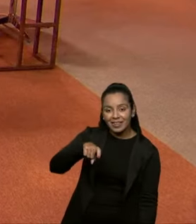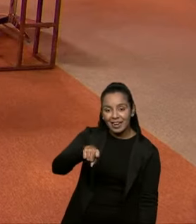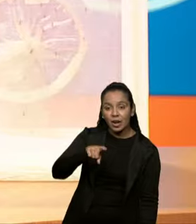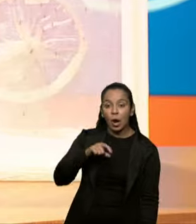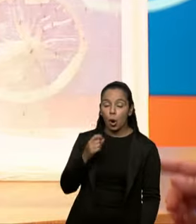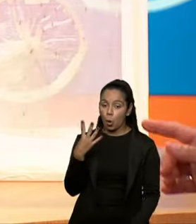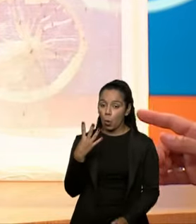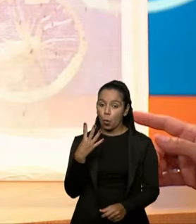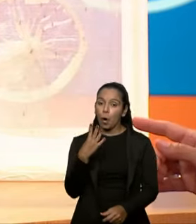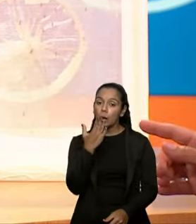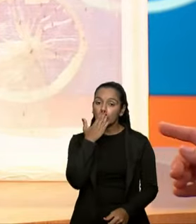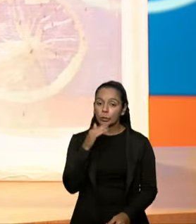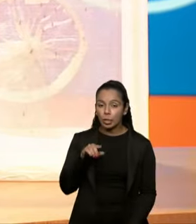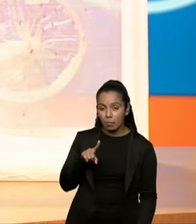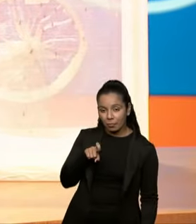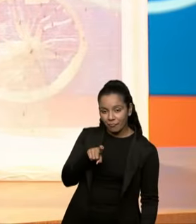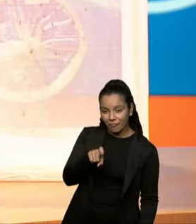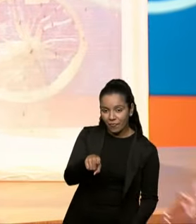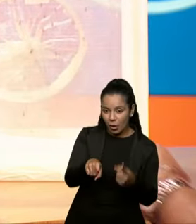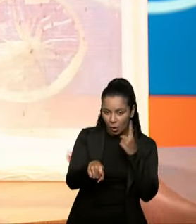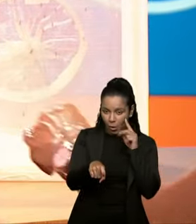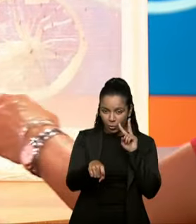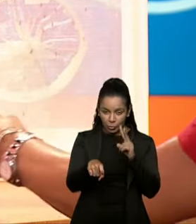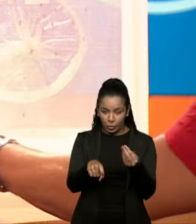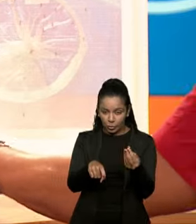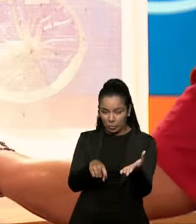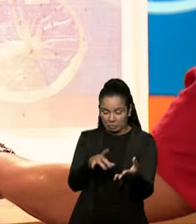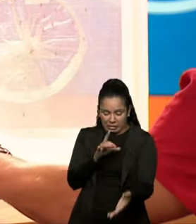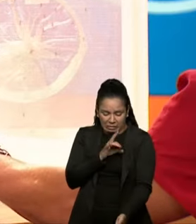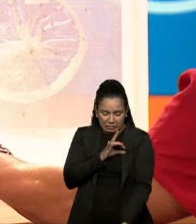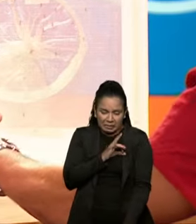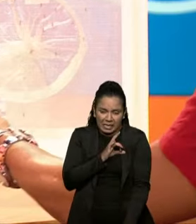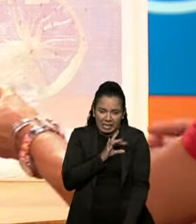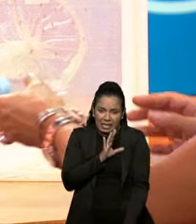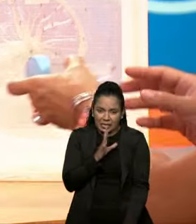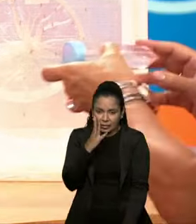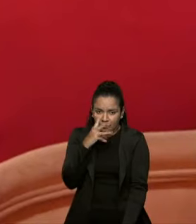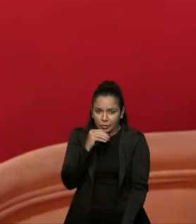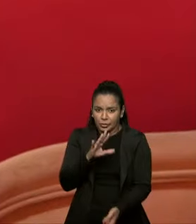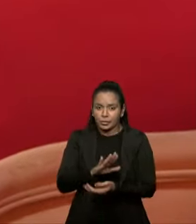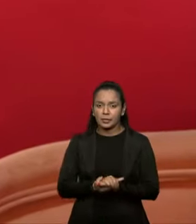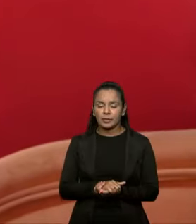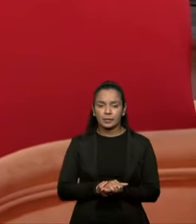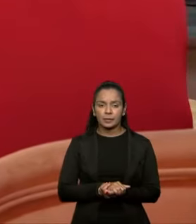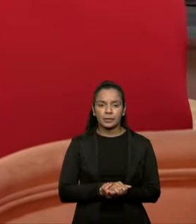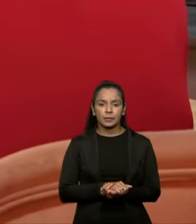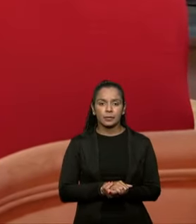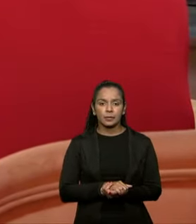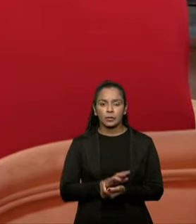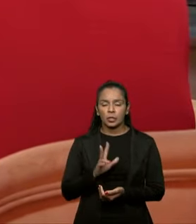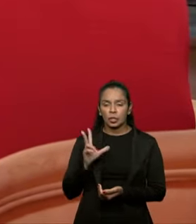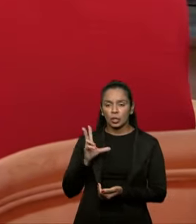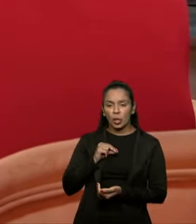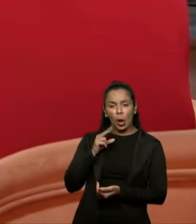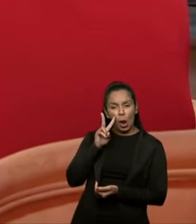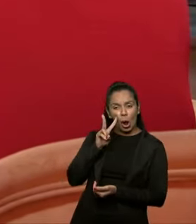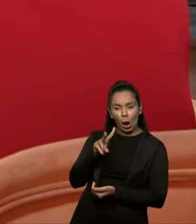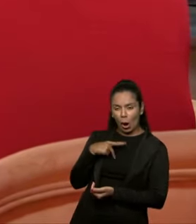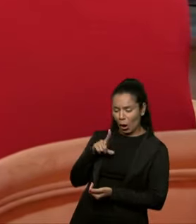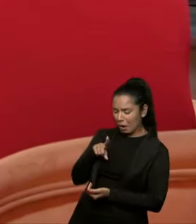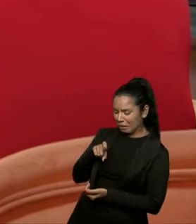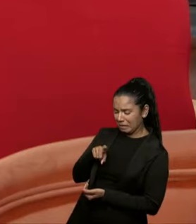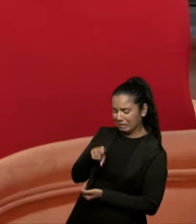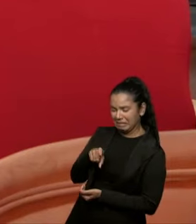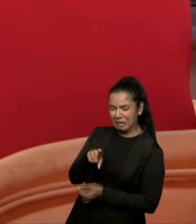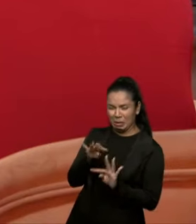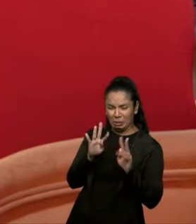estágios de larva. Aí tá cheio de larva aí dentro. Toma. Quero pegar, tô com pega, medo. Pode pegar, é bonitinha. Ai, gente, olha as larvas. Ah, ela se